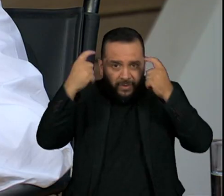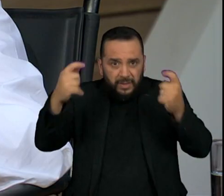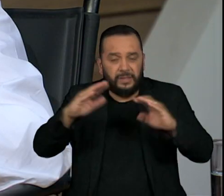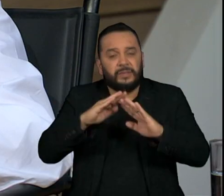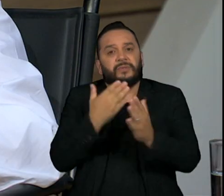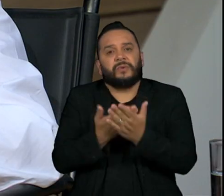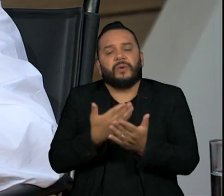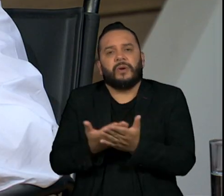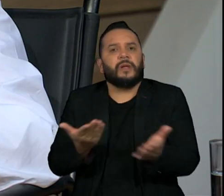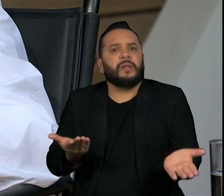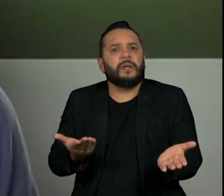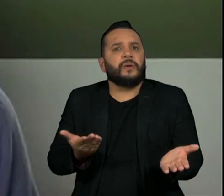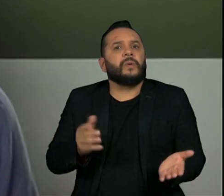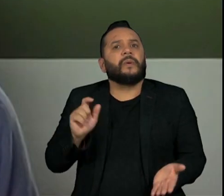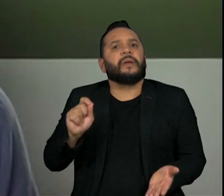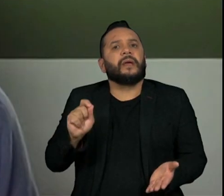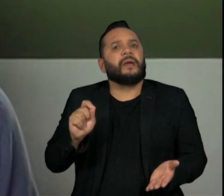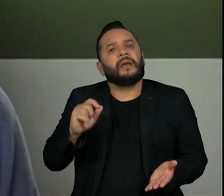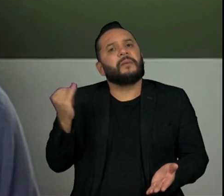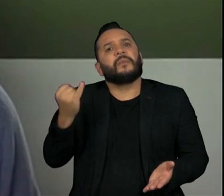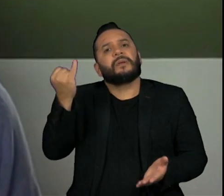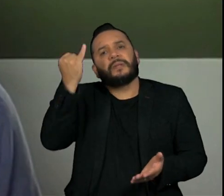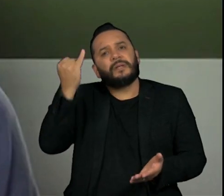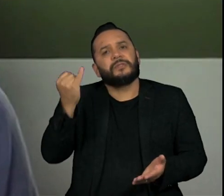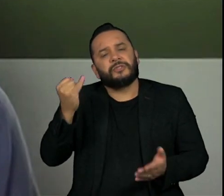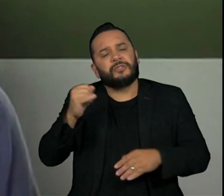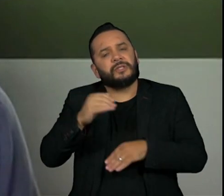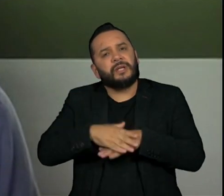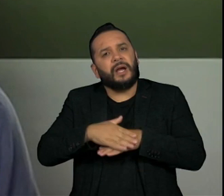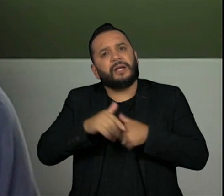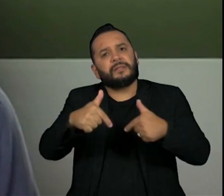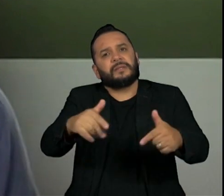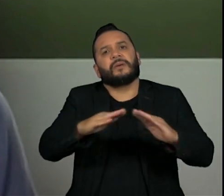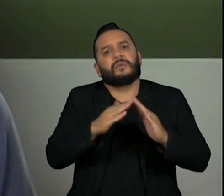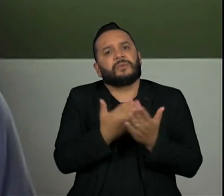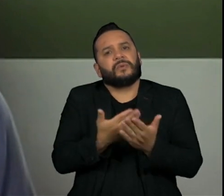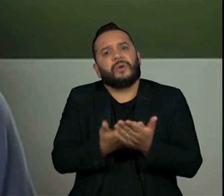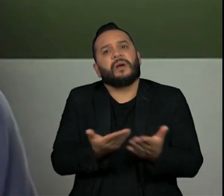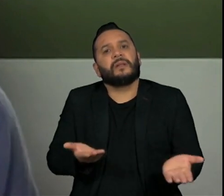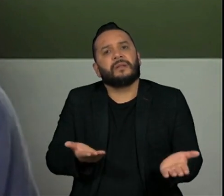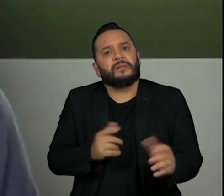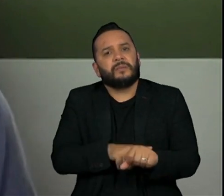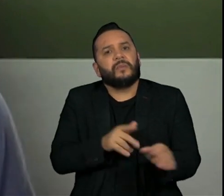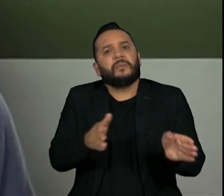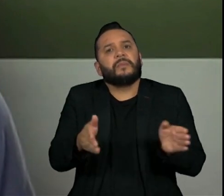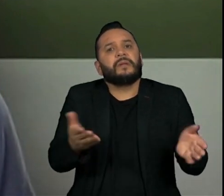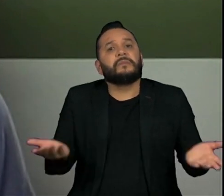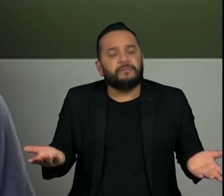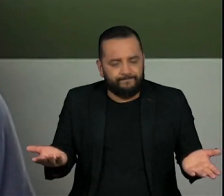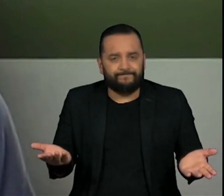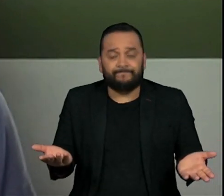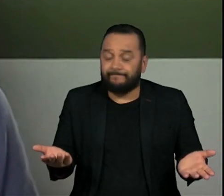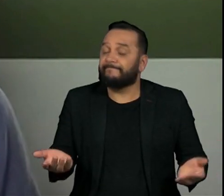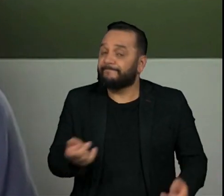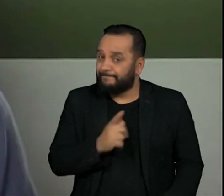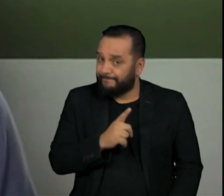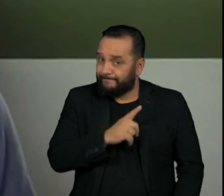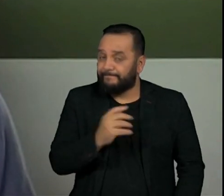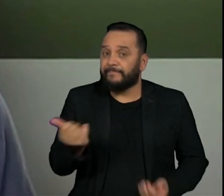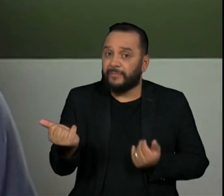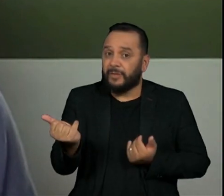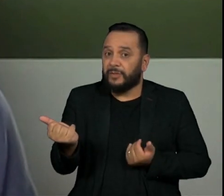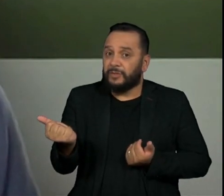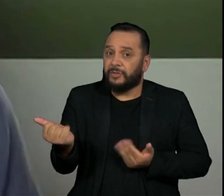tão importante na escola num momento como esse? E eu acredito que um dos motivos é que, para muitos jovens, é o